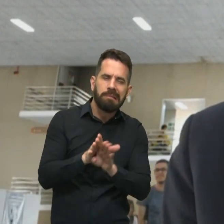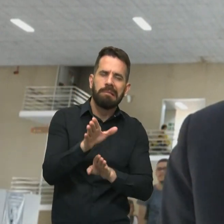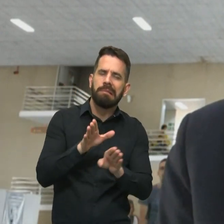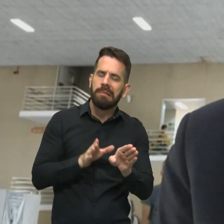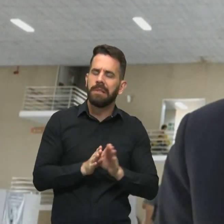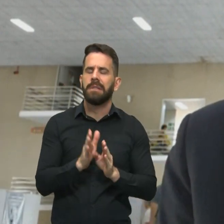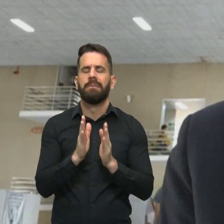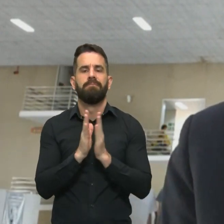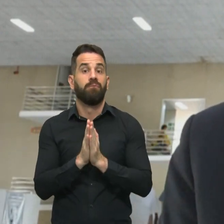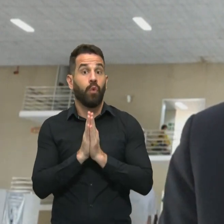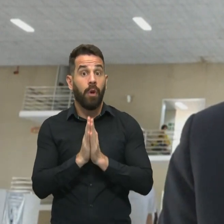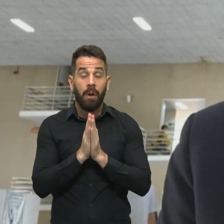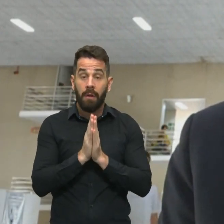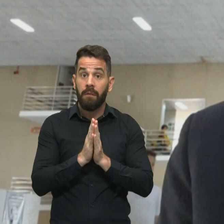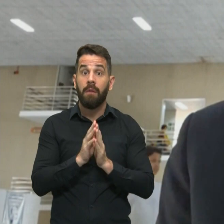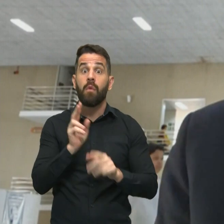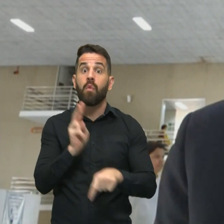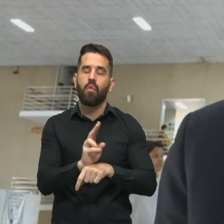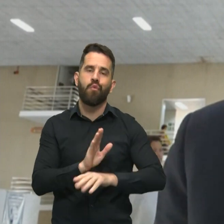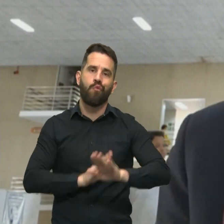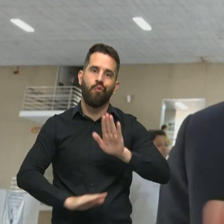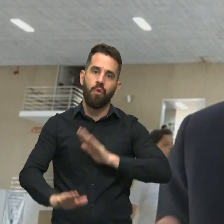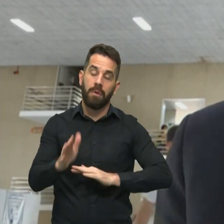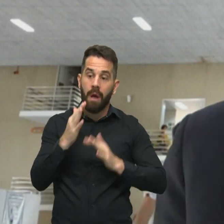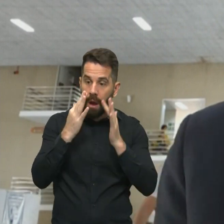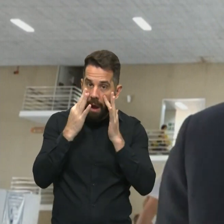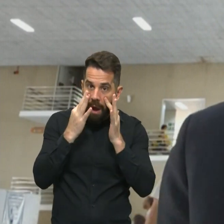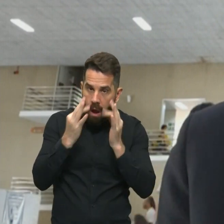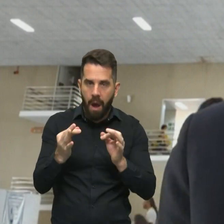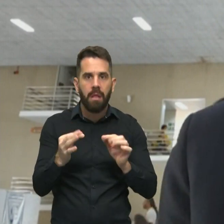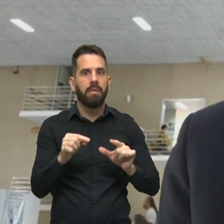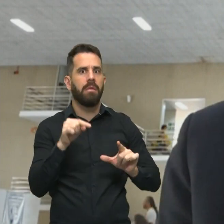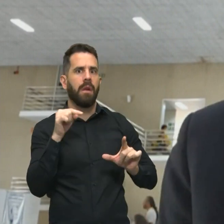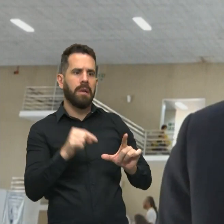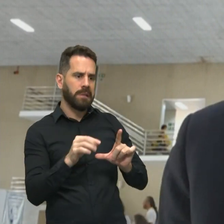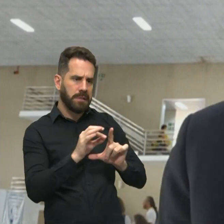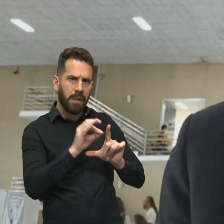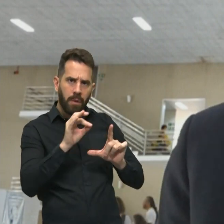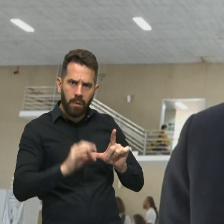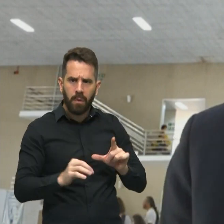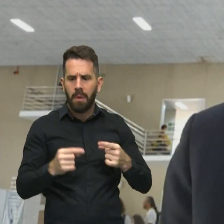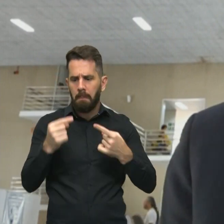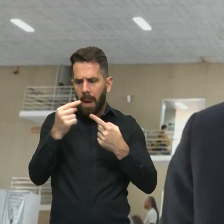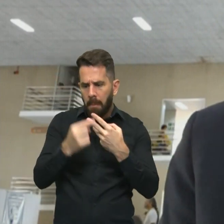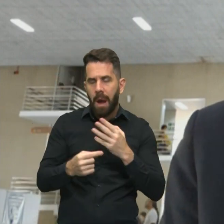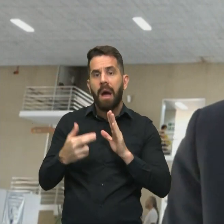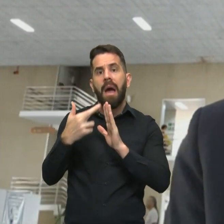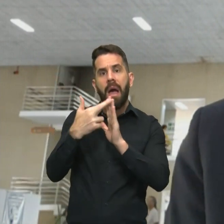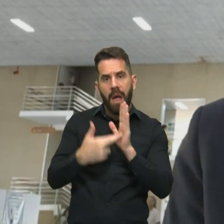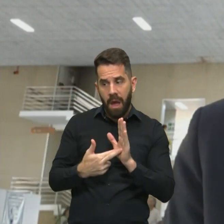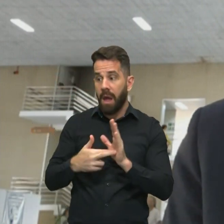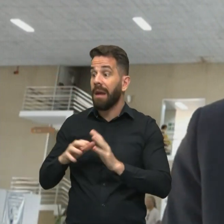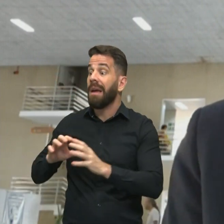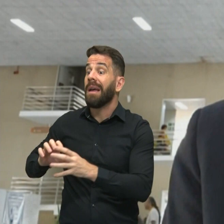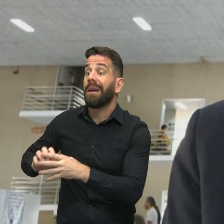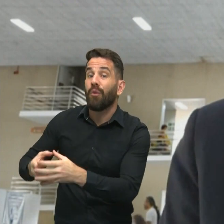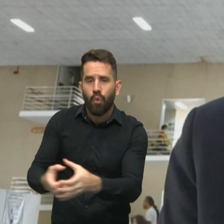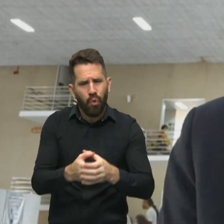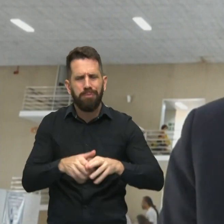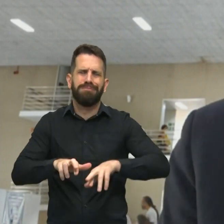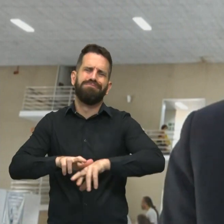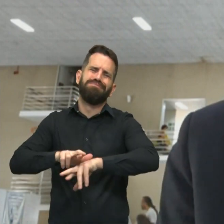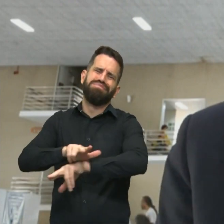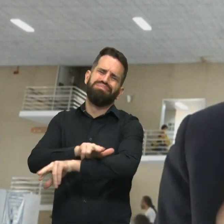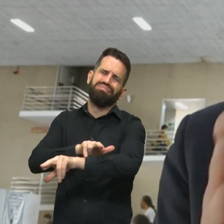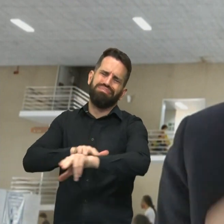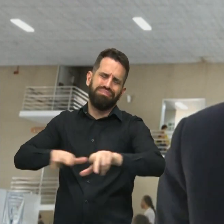A gente quer que essa universidade, ela se pinte de todas as cores, que ela tenha representação de todos os grupos sociais, mas a gente faz um trabalho cuidadoso nesse